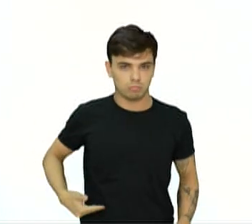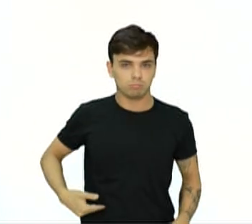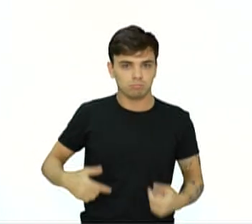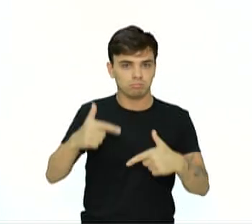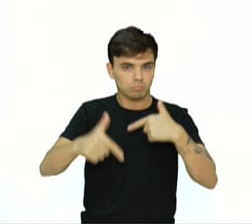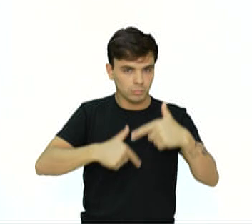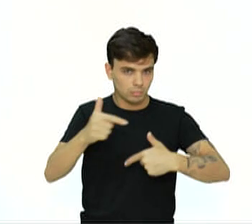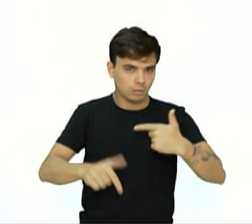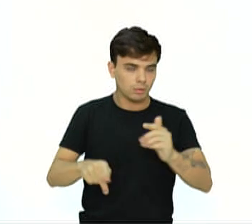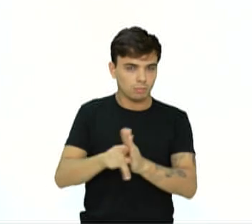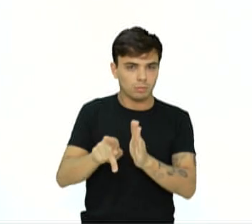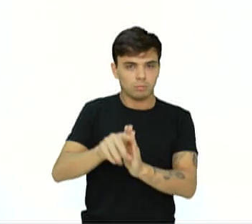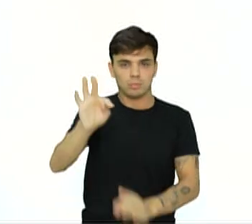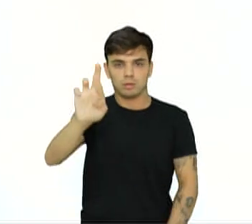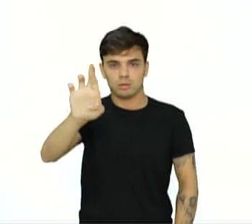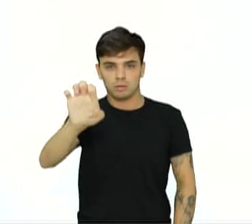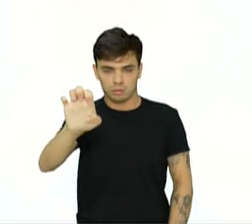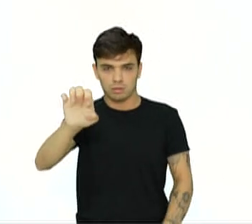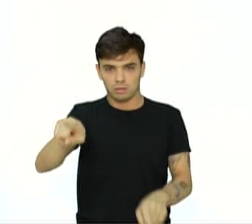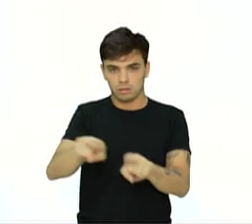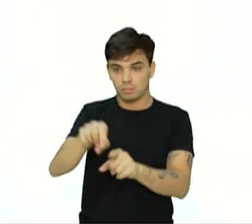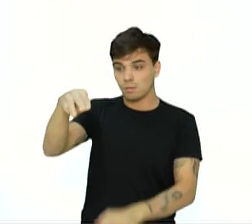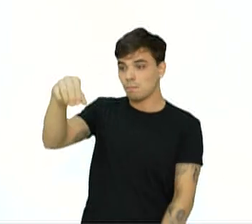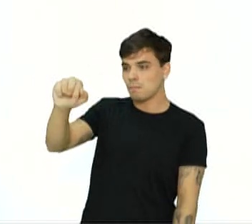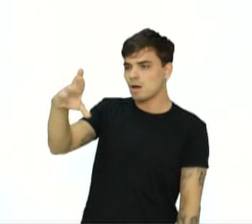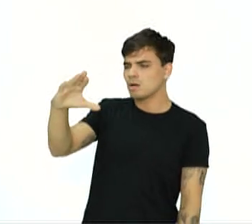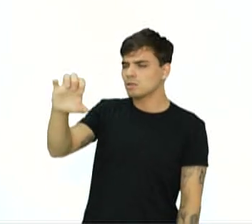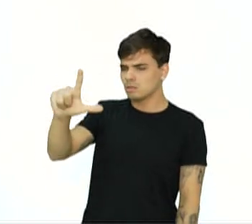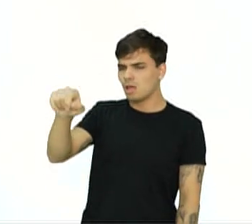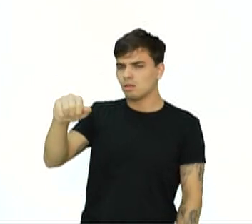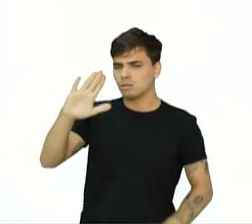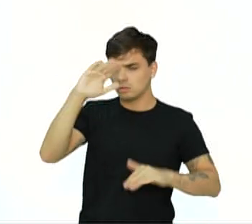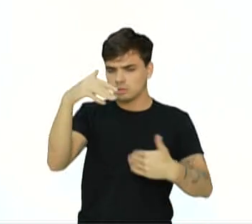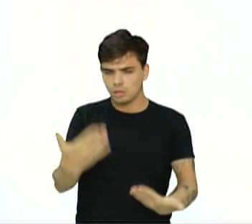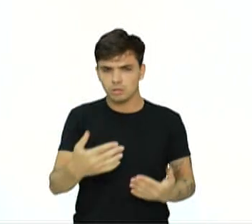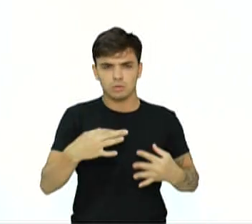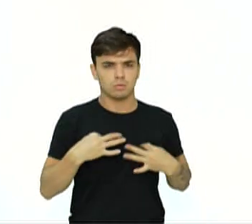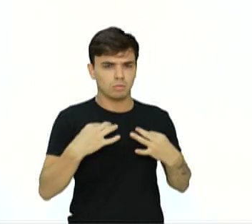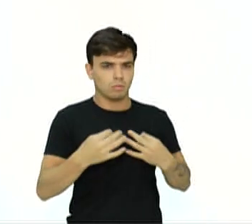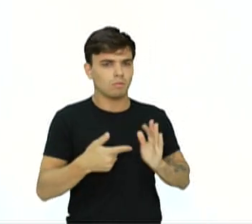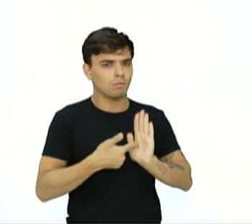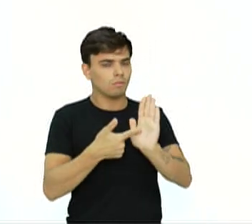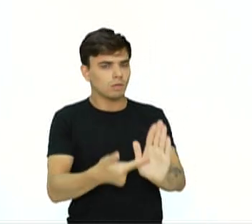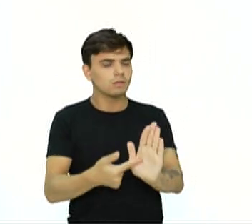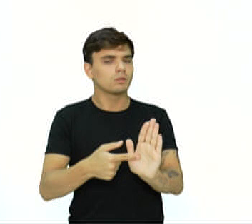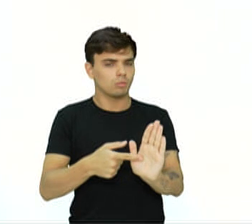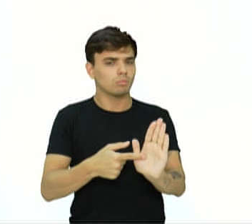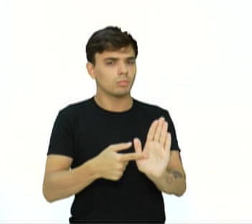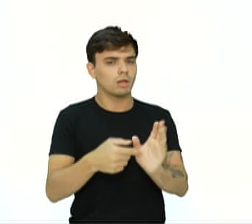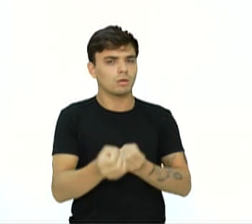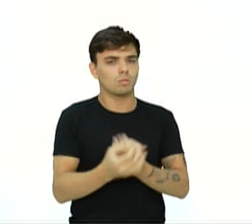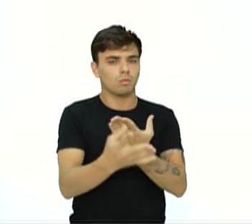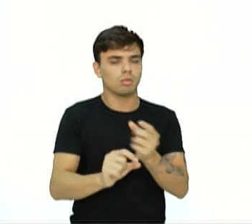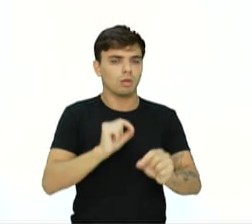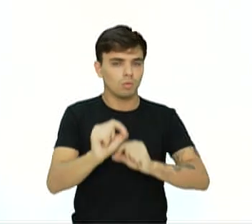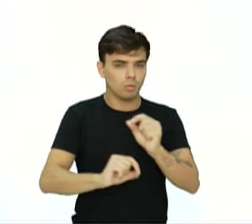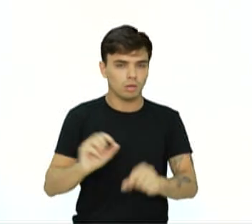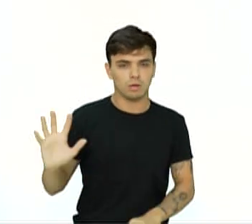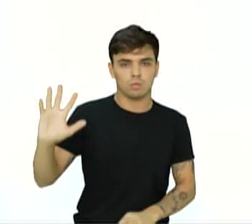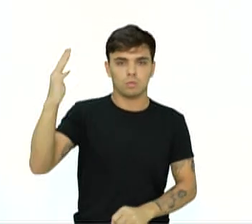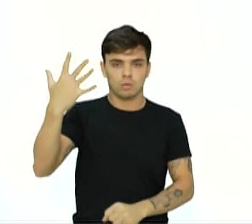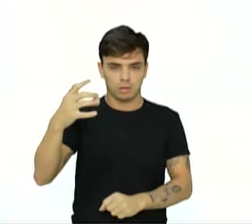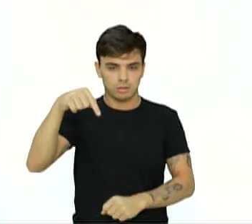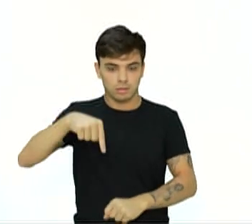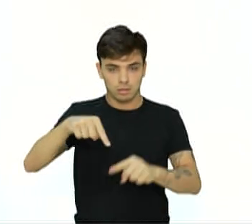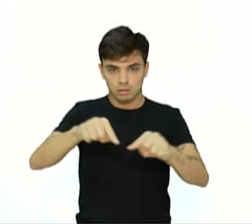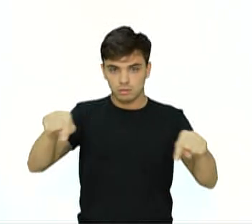do TRE, o Marcelo. O Marcelo, muito gentilmente, se ofereceu para nos contar o que exatamente acontece